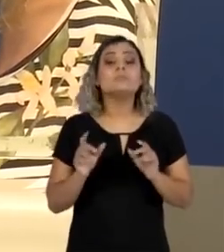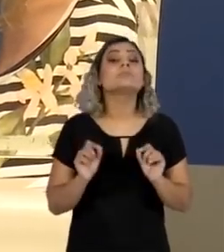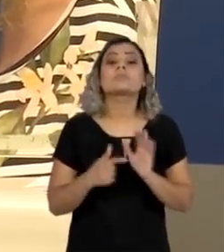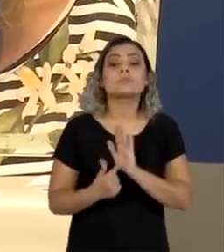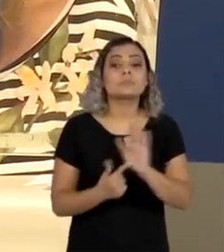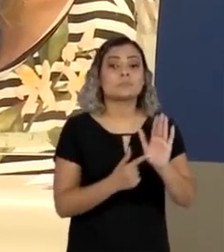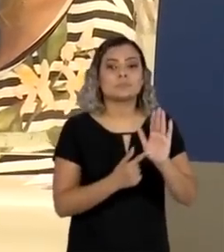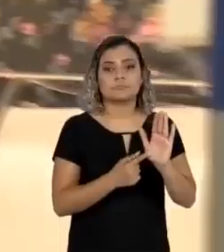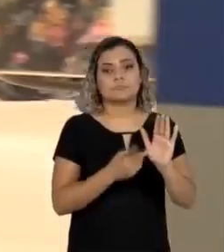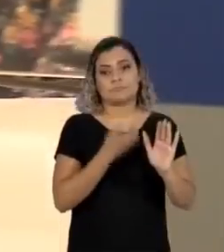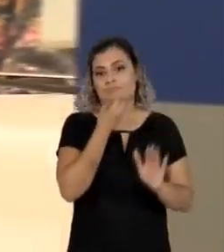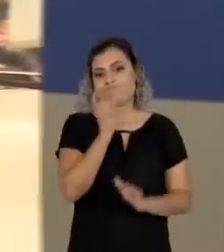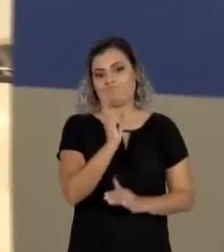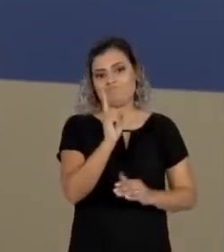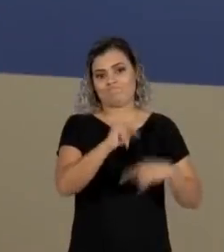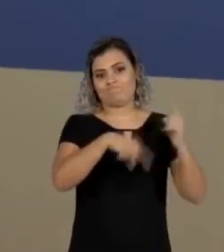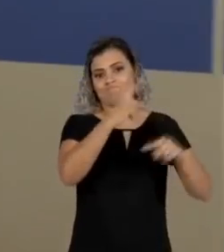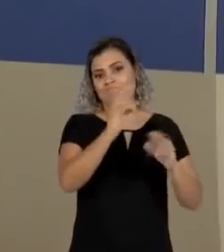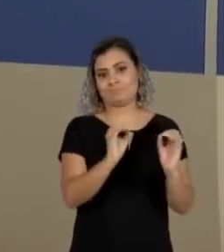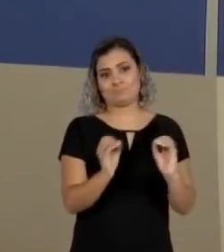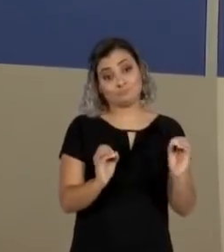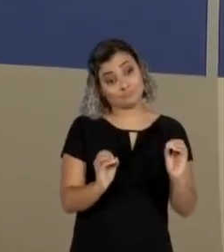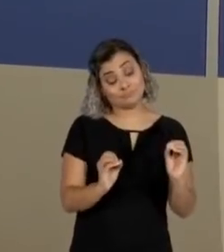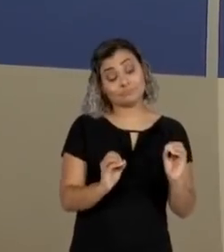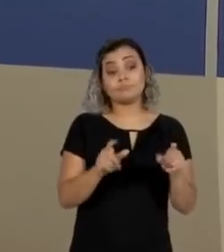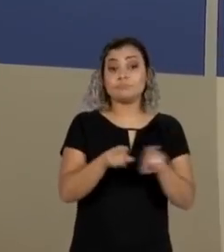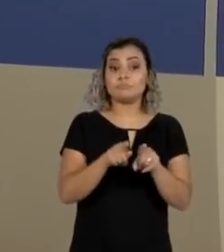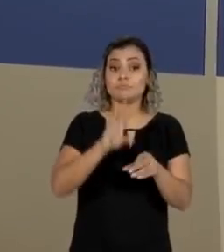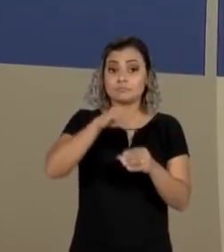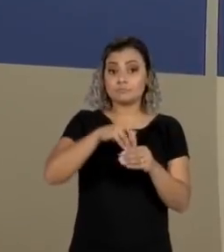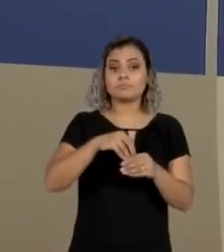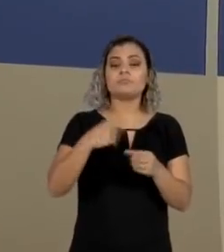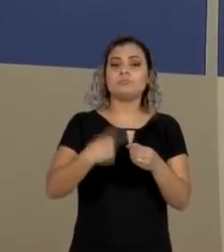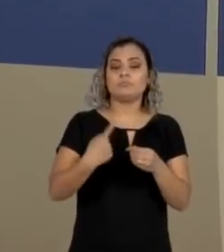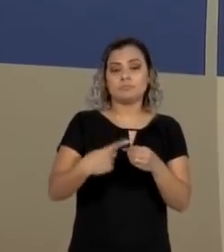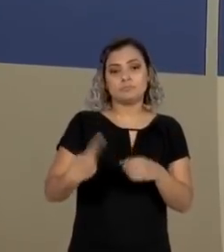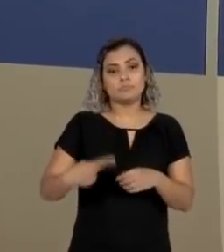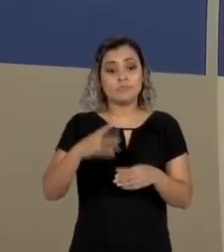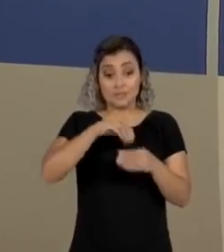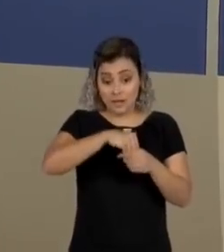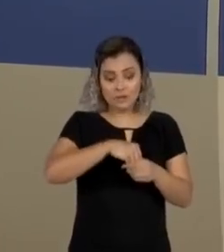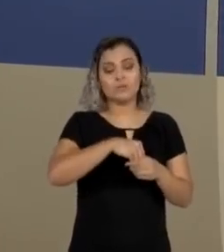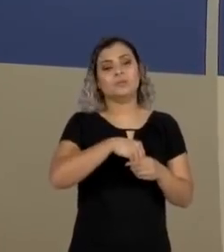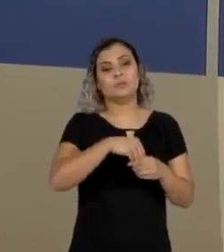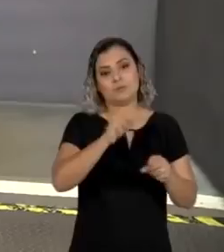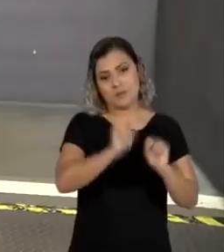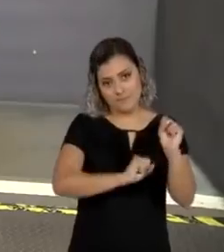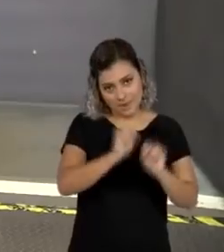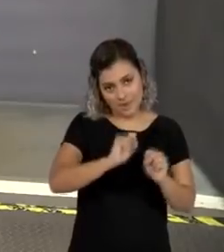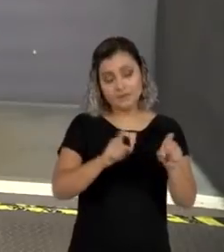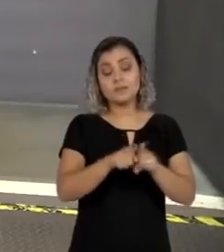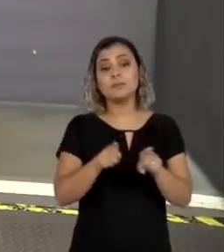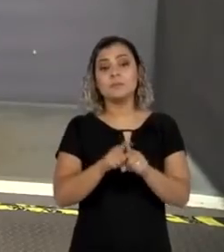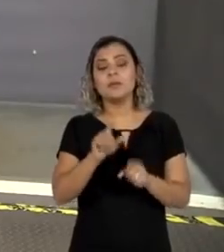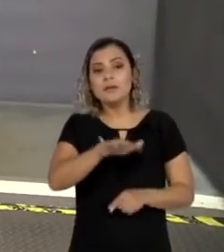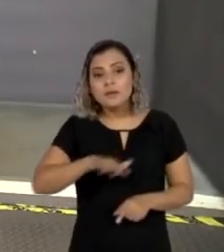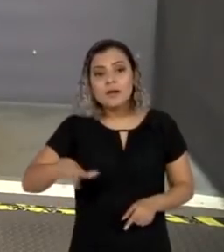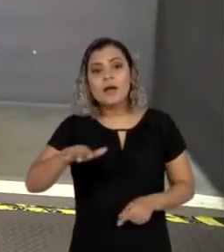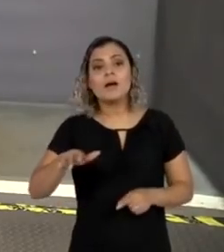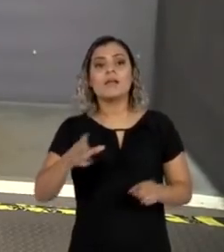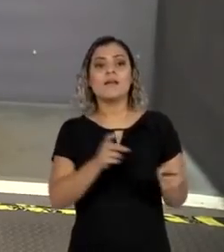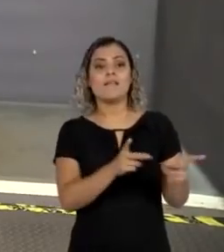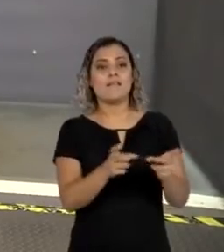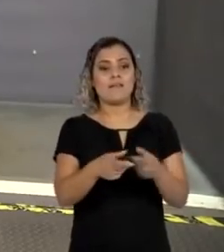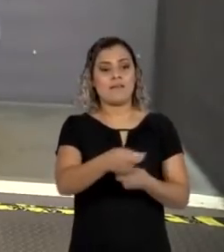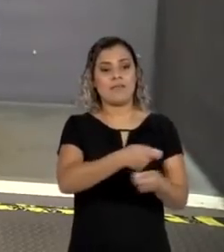alguma coisa não está funcionando, né? Tanto no interior das empresas quanto em relação ao mercado de trabalho. O mercado de trabalho brasileiro ficou muito desorganizado, né, nesse período